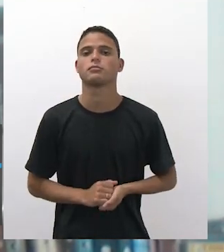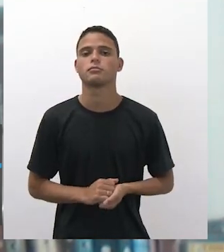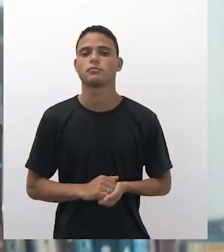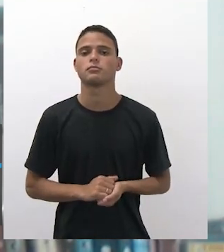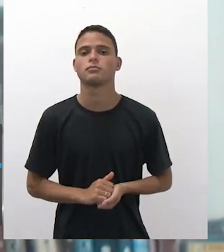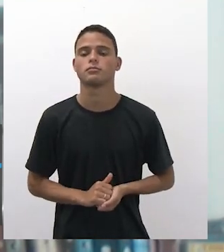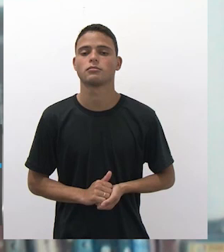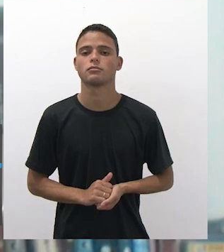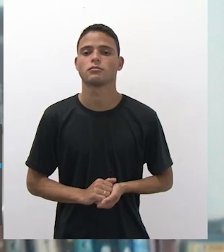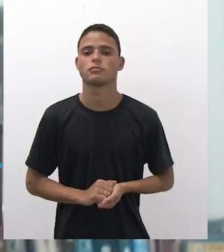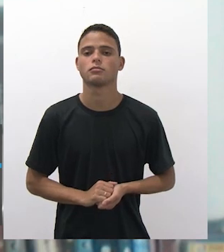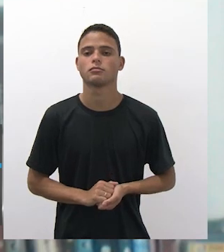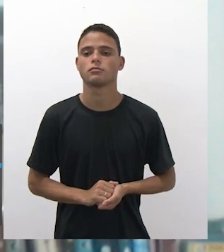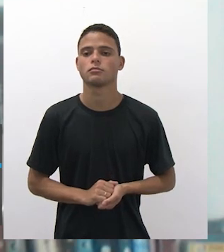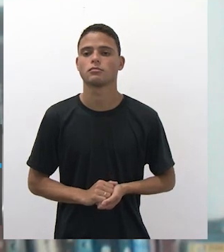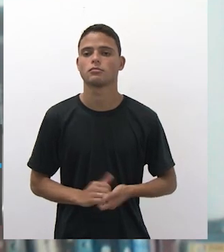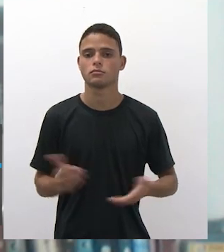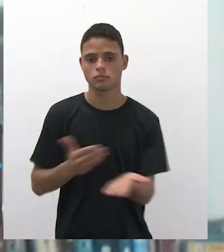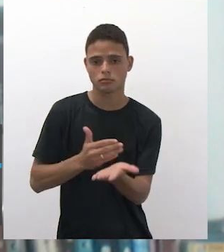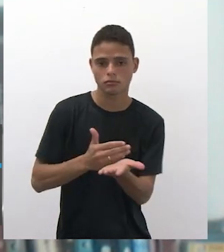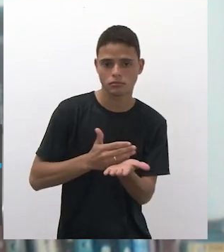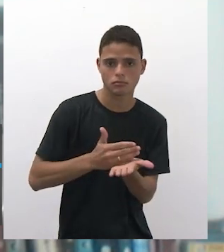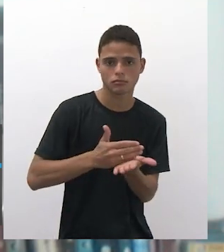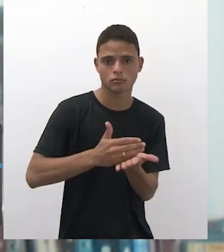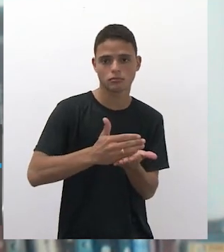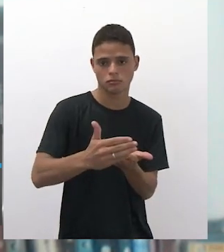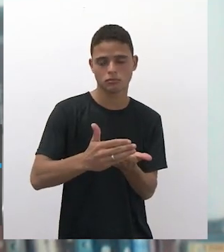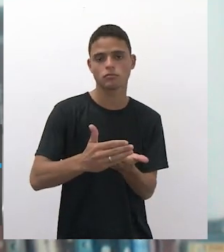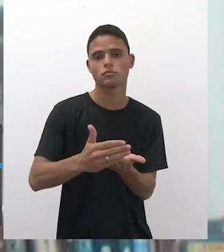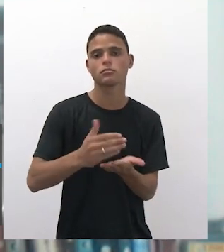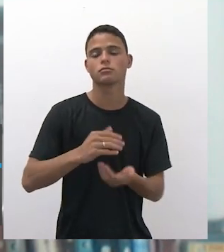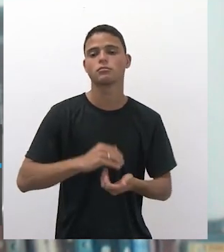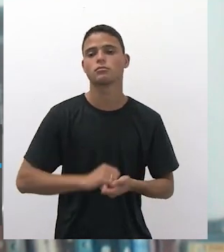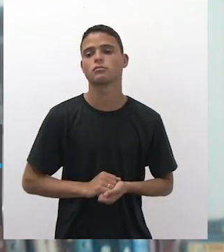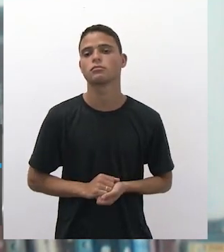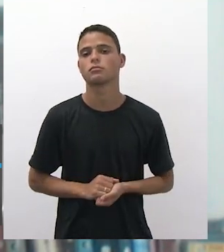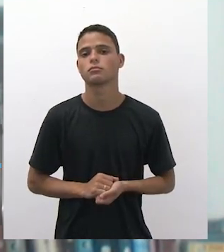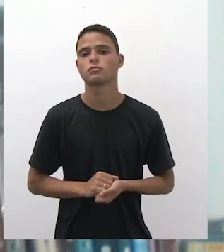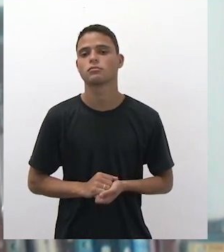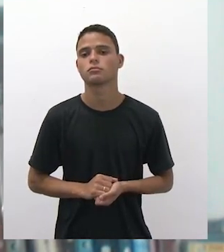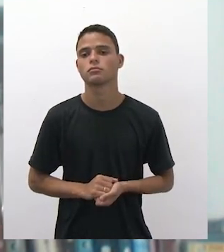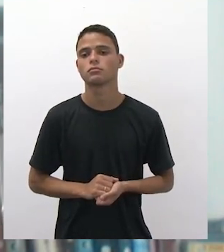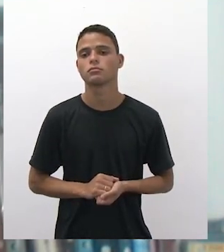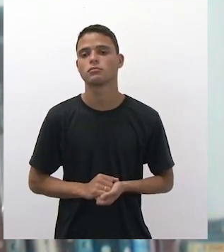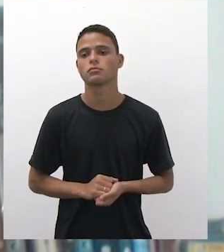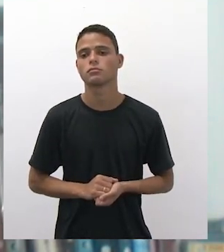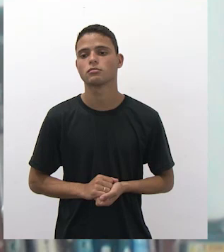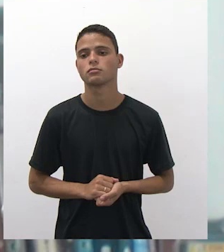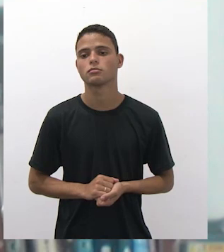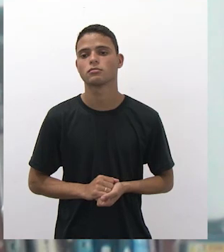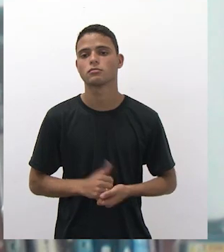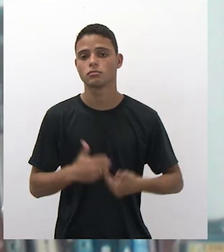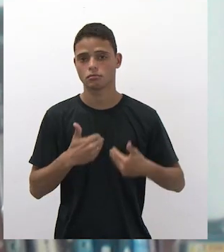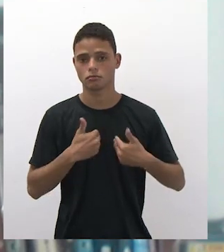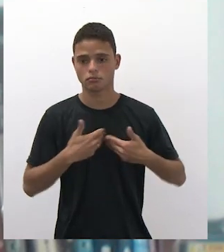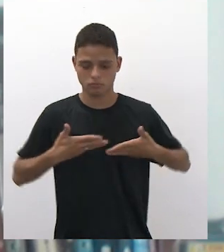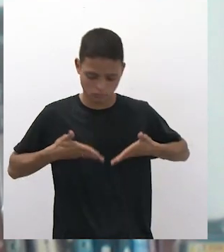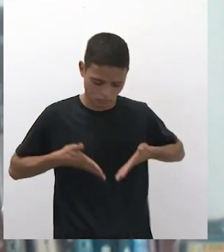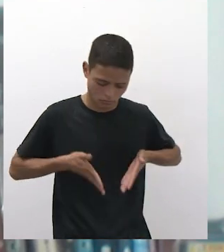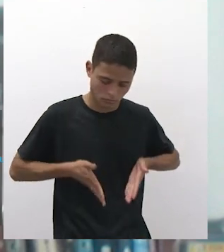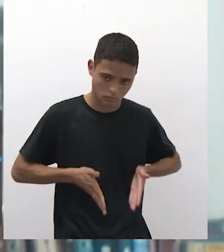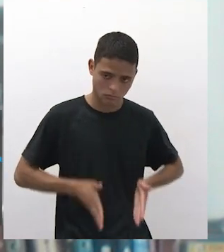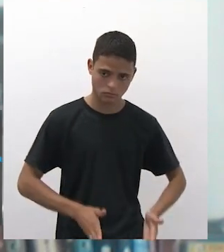E vou começar dizendo que eu sou do interior do sul de